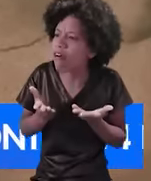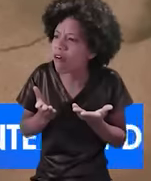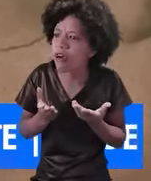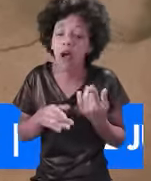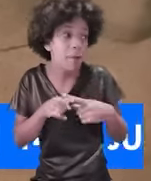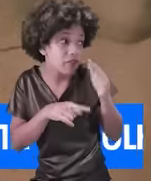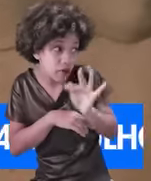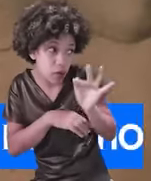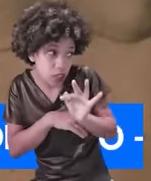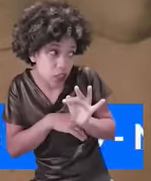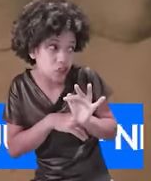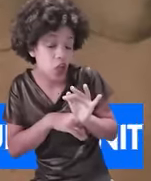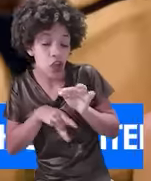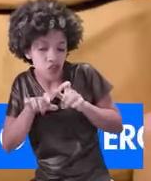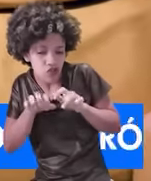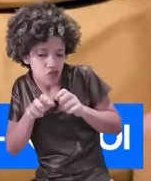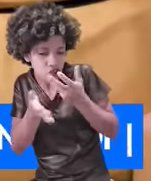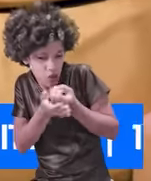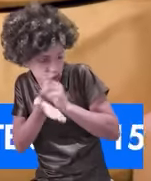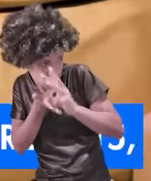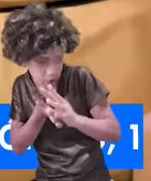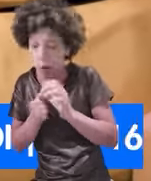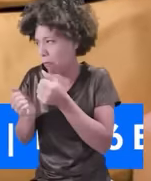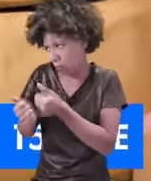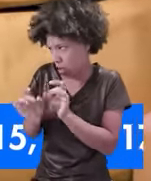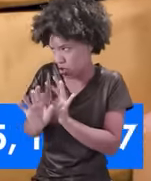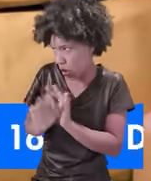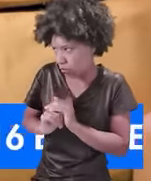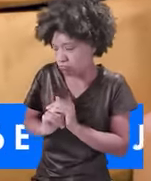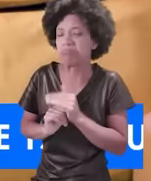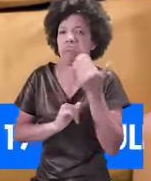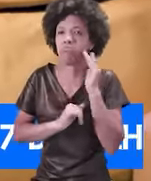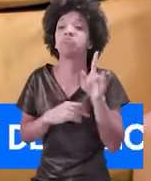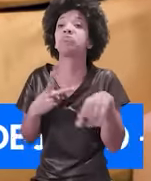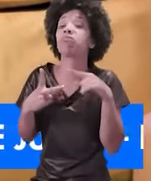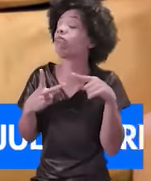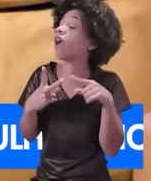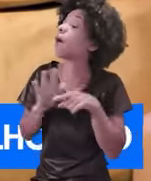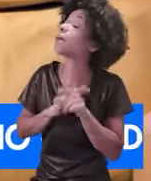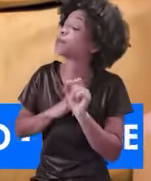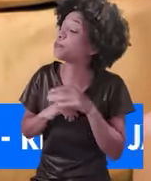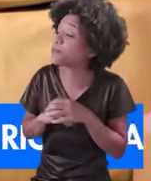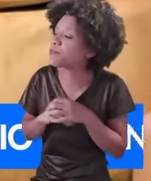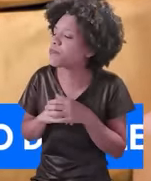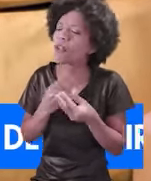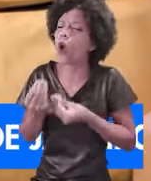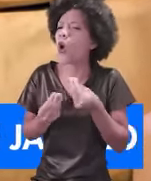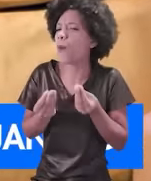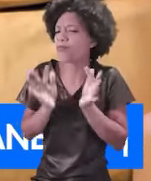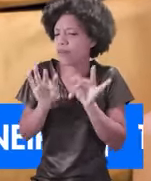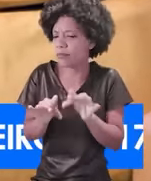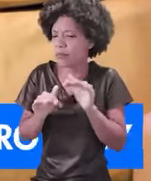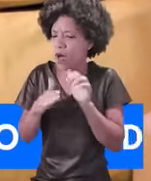tipo eu faço faculdade de programação então Ah tá beleza só por isso tá vamos ver a próxima pergunta que fizeram para você como você